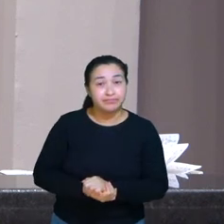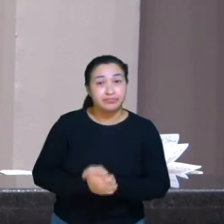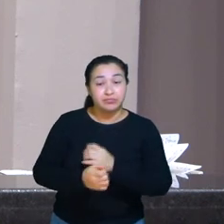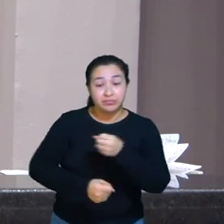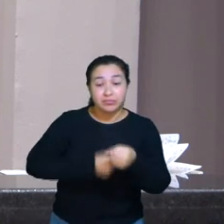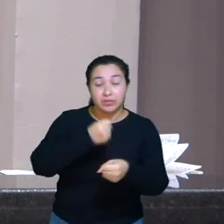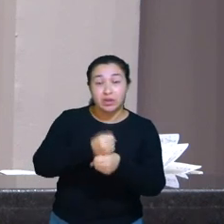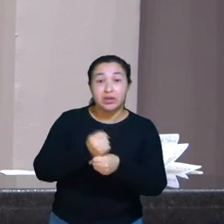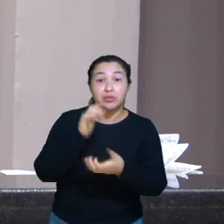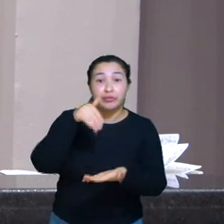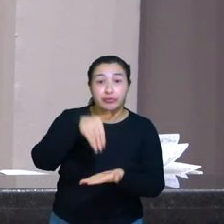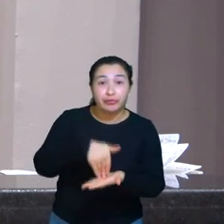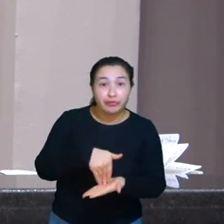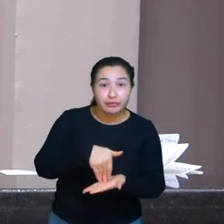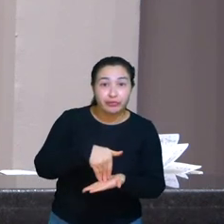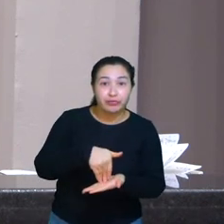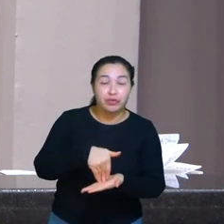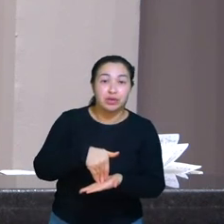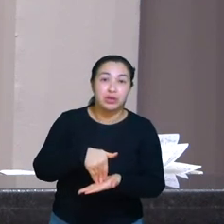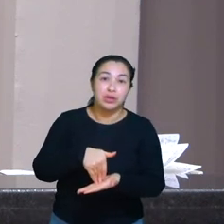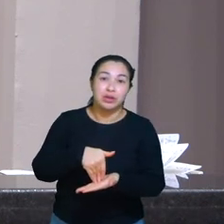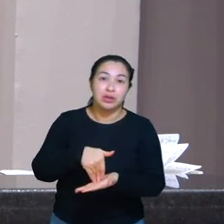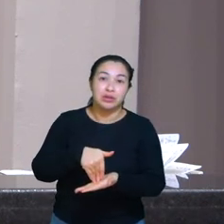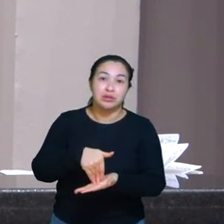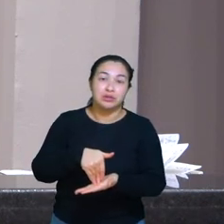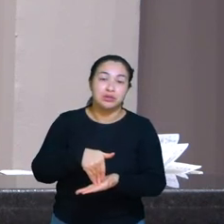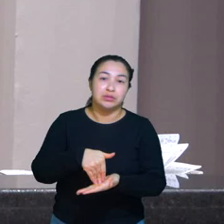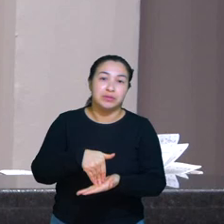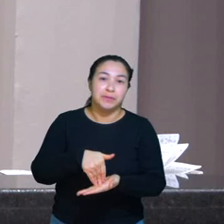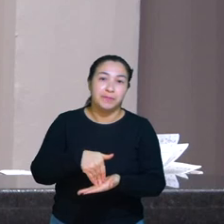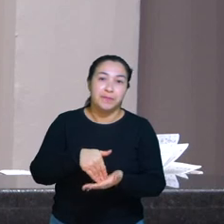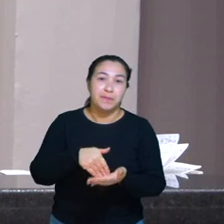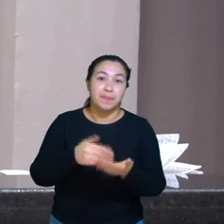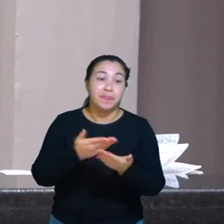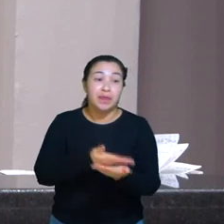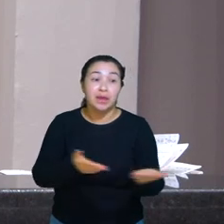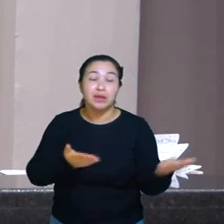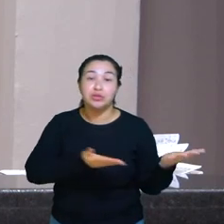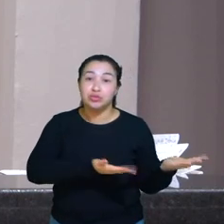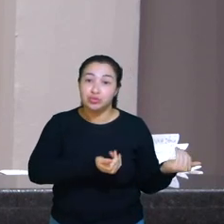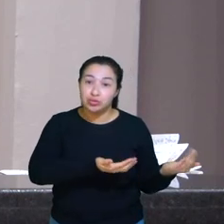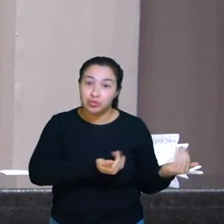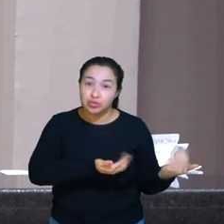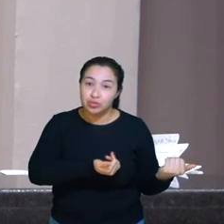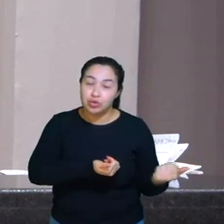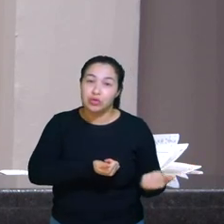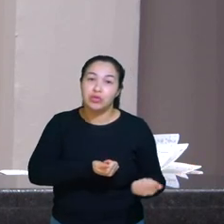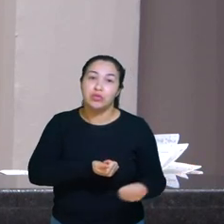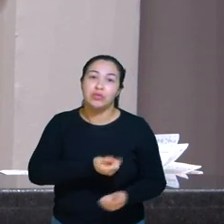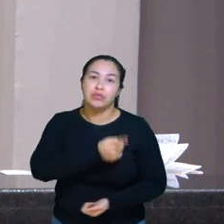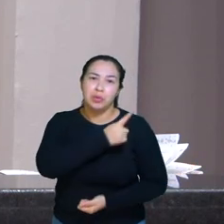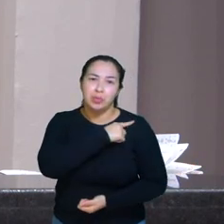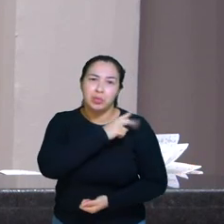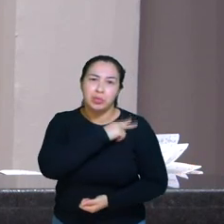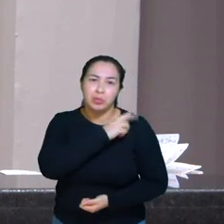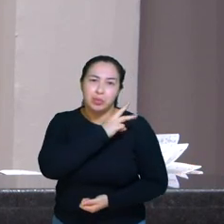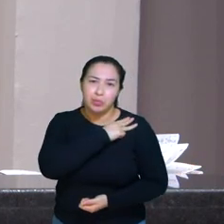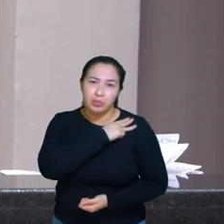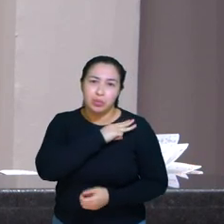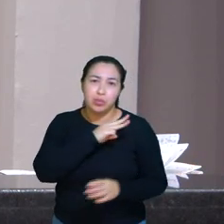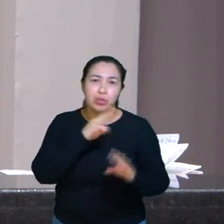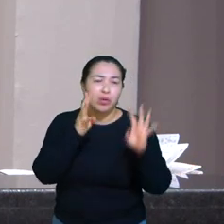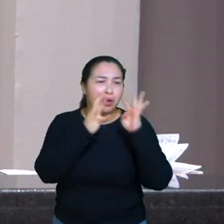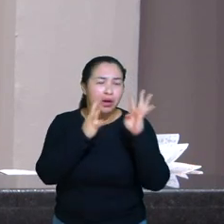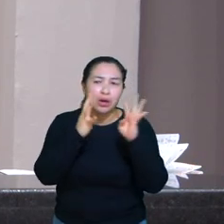in do Ensino Fundamental nós temos as escolas a escola das adolescências esse ano MEC fez uma escuta com todos os